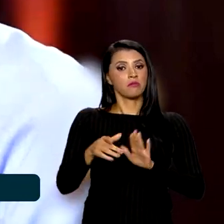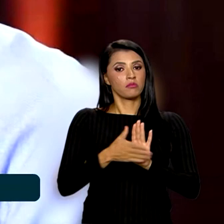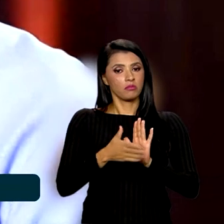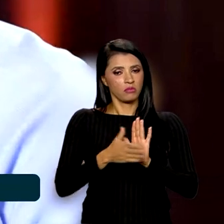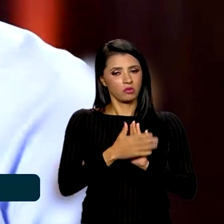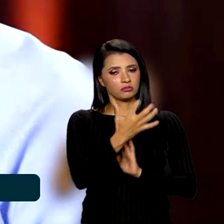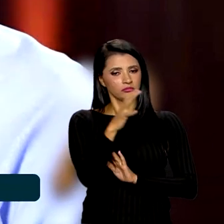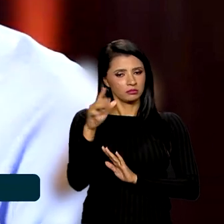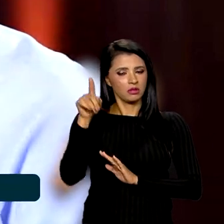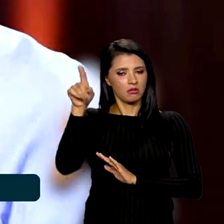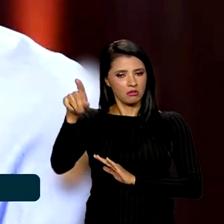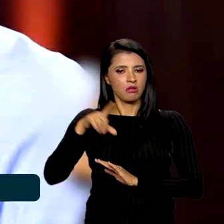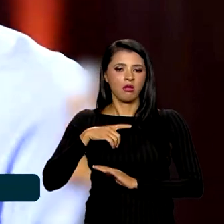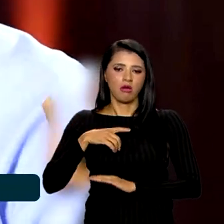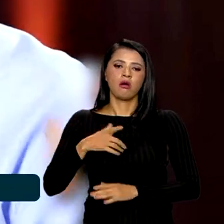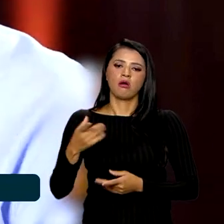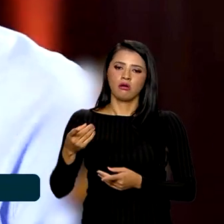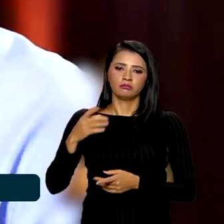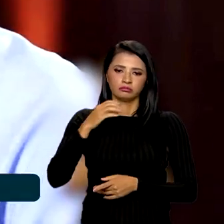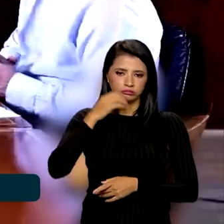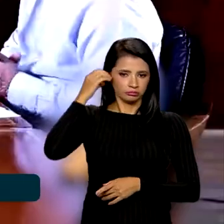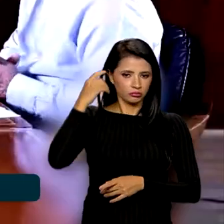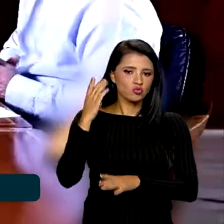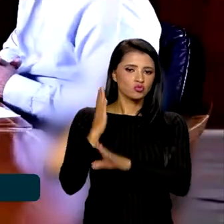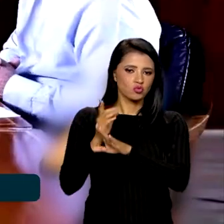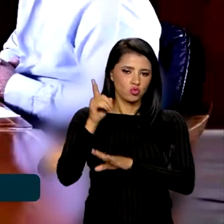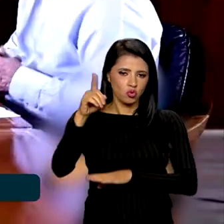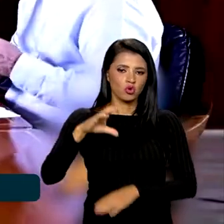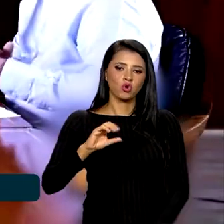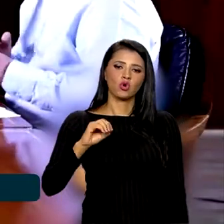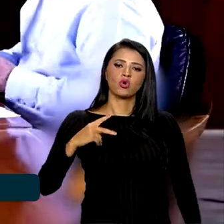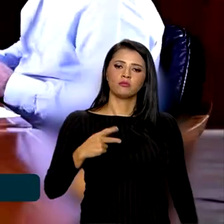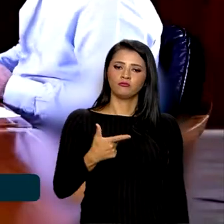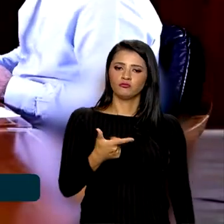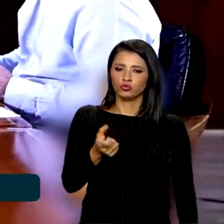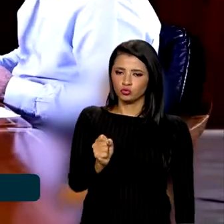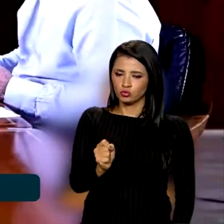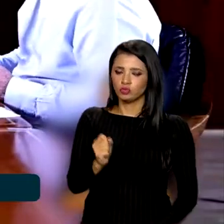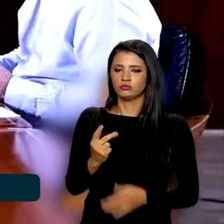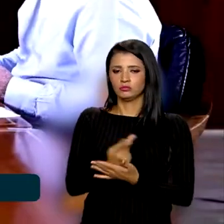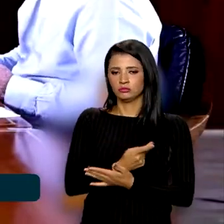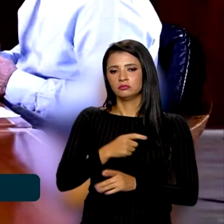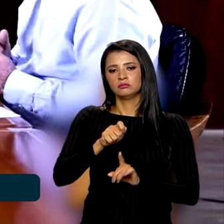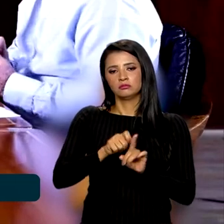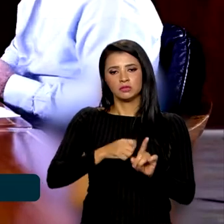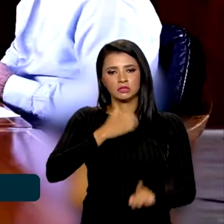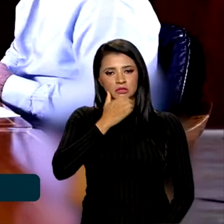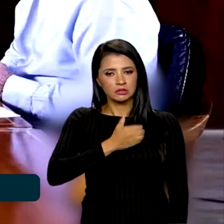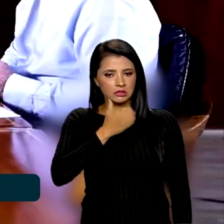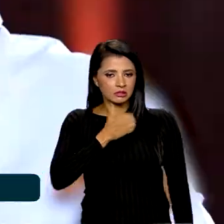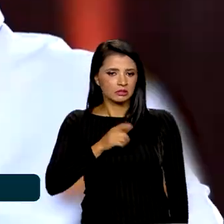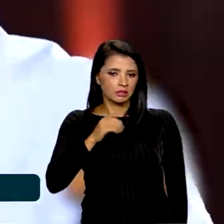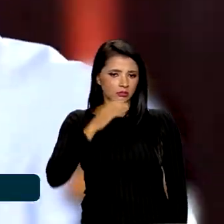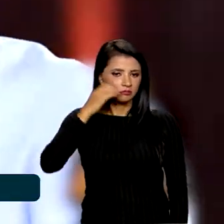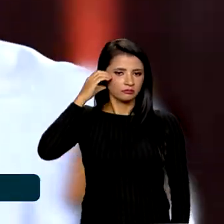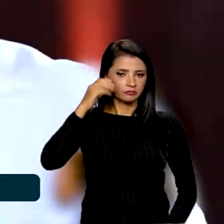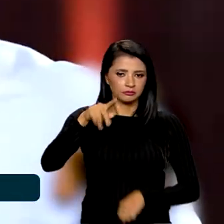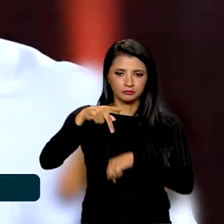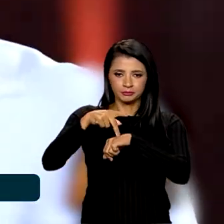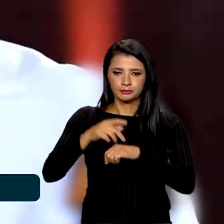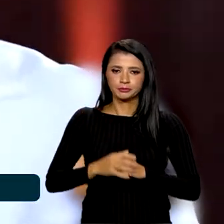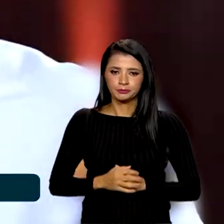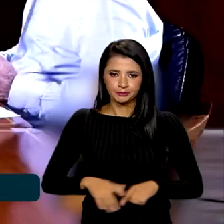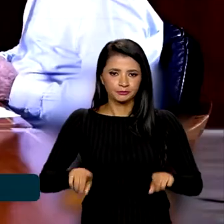para os Emirados Árabes no encontro na COP28, que vai se dar em dezembro nos Emirados Árabes. Lula